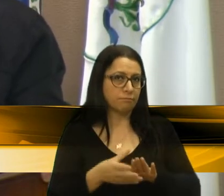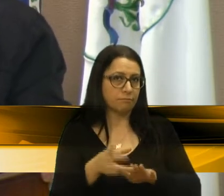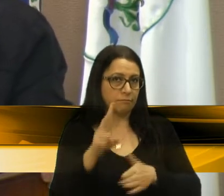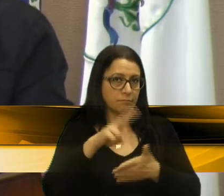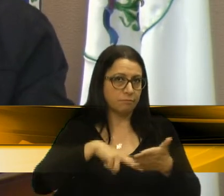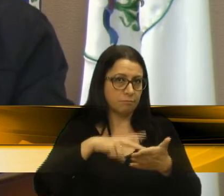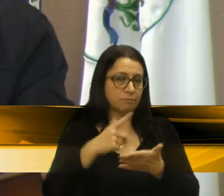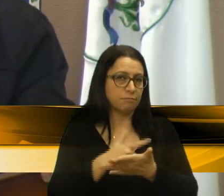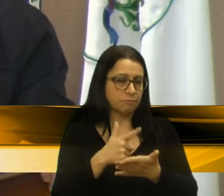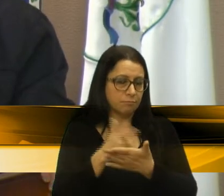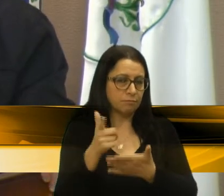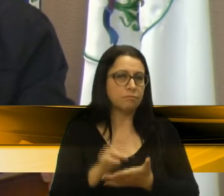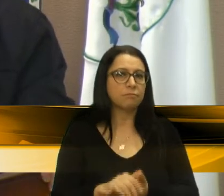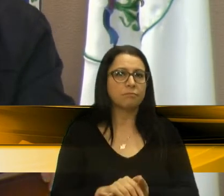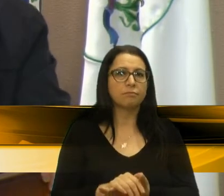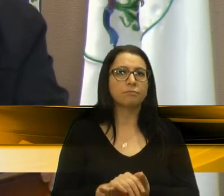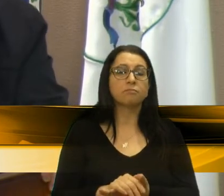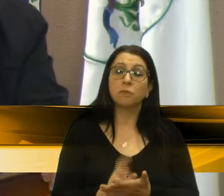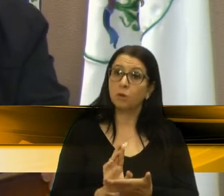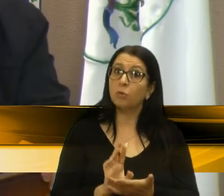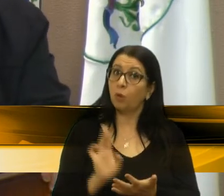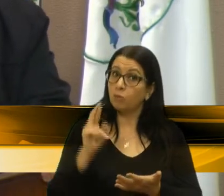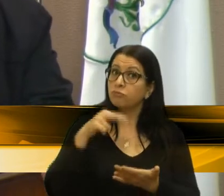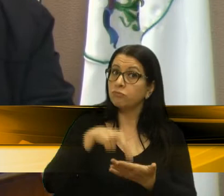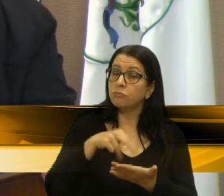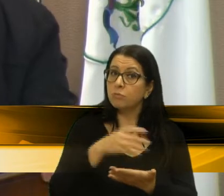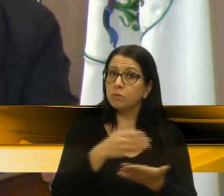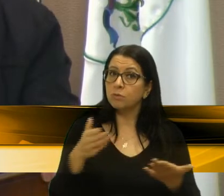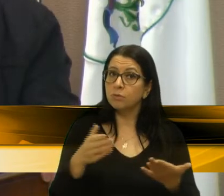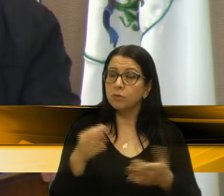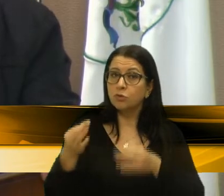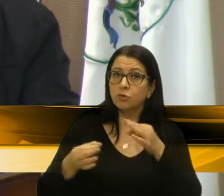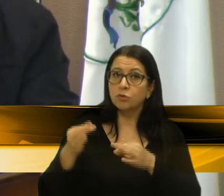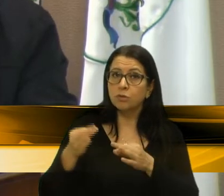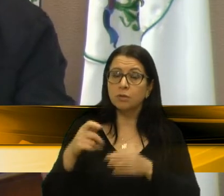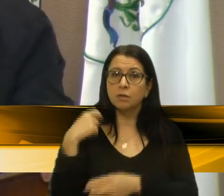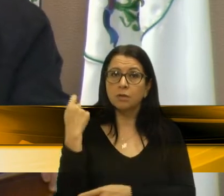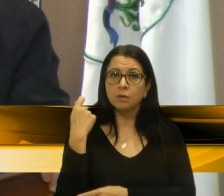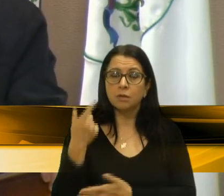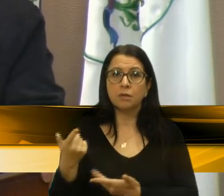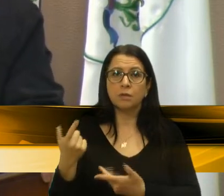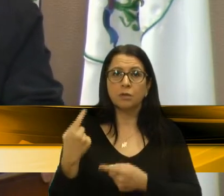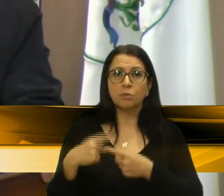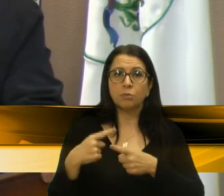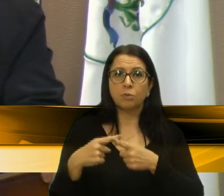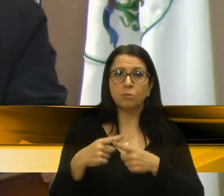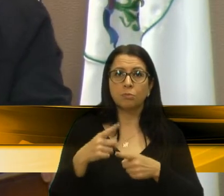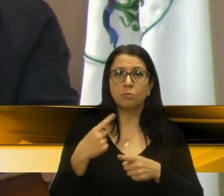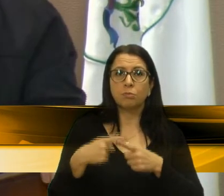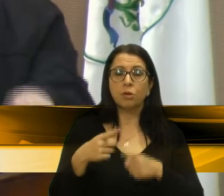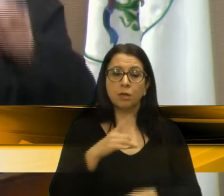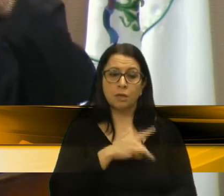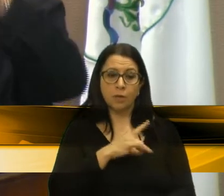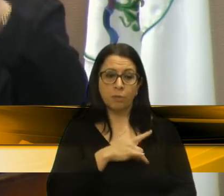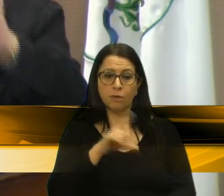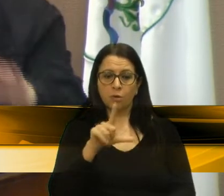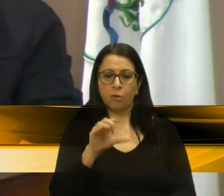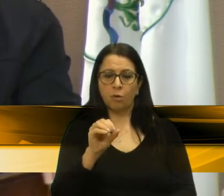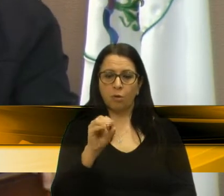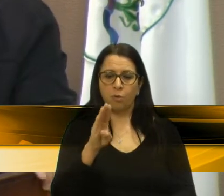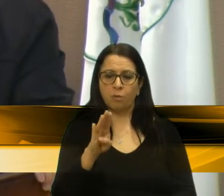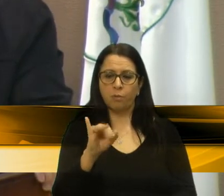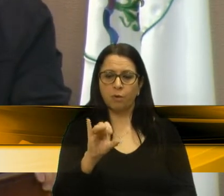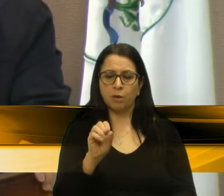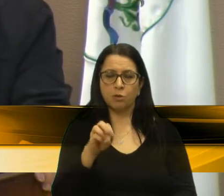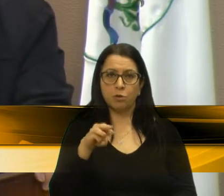desse caso real acontecido na Justiça Gaúcha, né? Por que tenho medo de lobisomem? Eu acho que o caso Manha